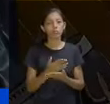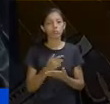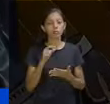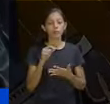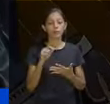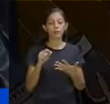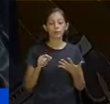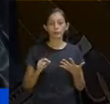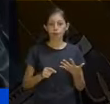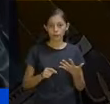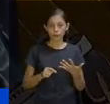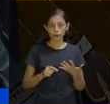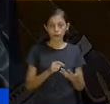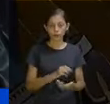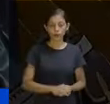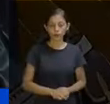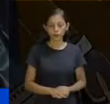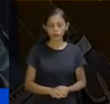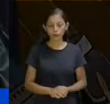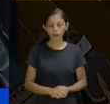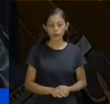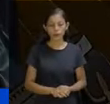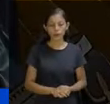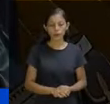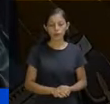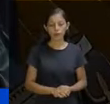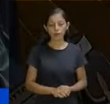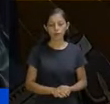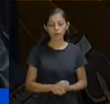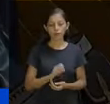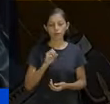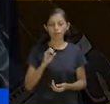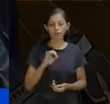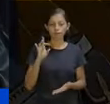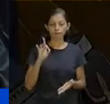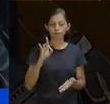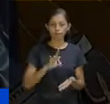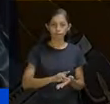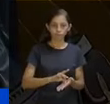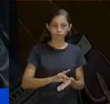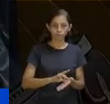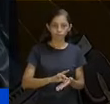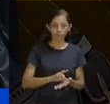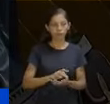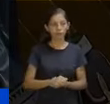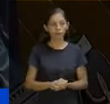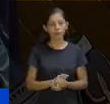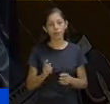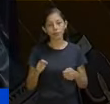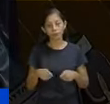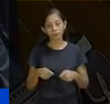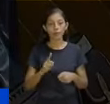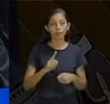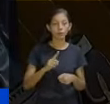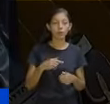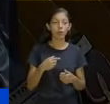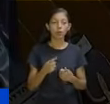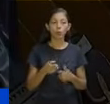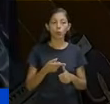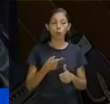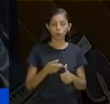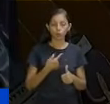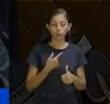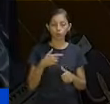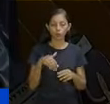elementos, quando os fatos e as circunstâncias do caso concreto assim permitirem concluir. Número 1,